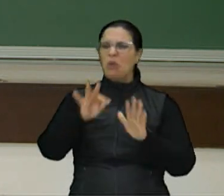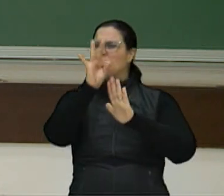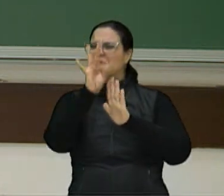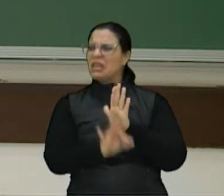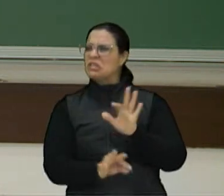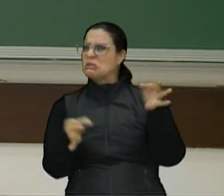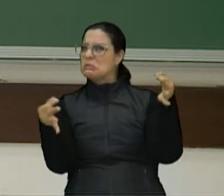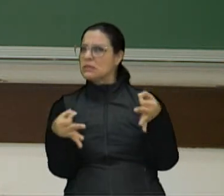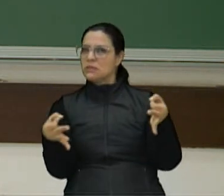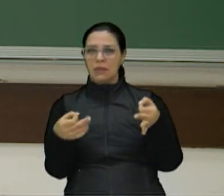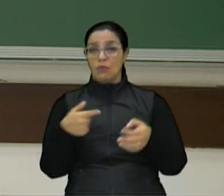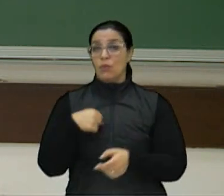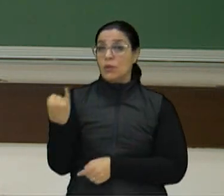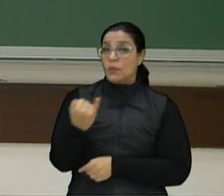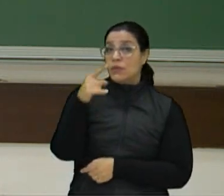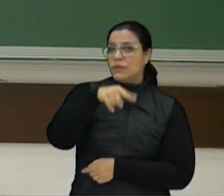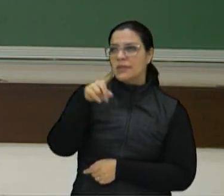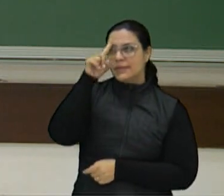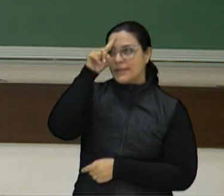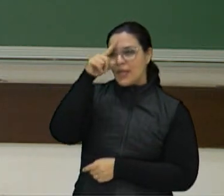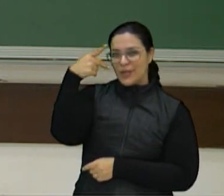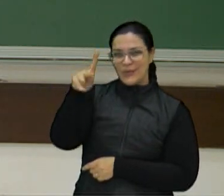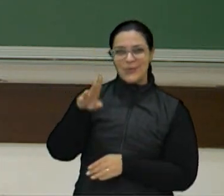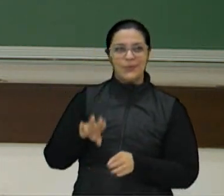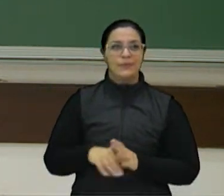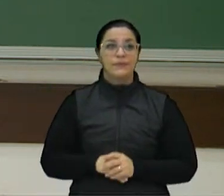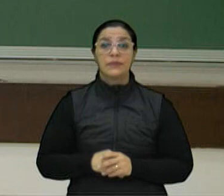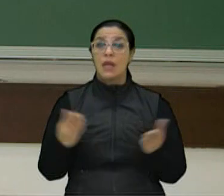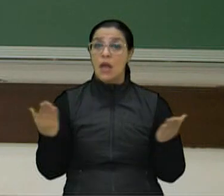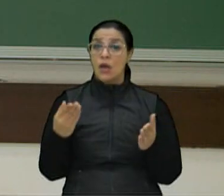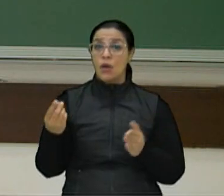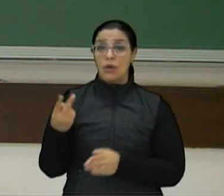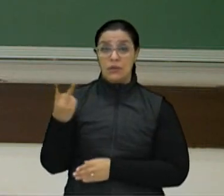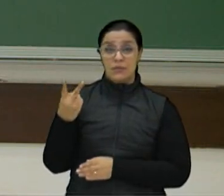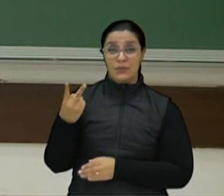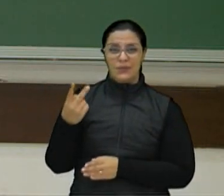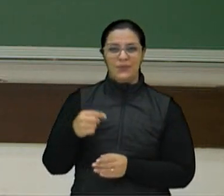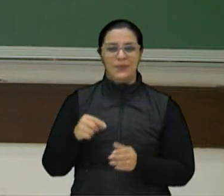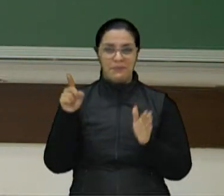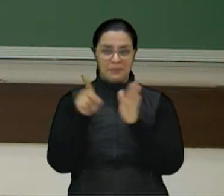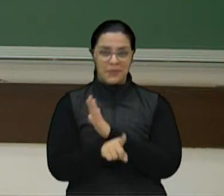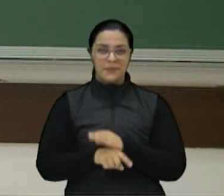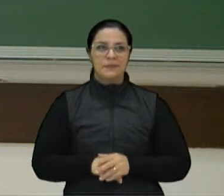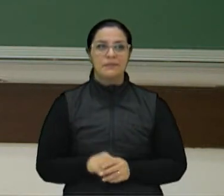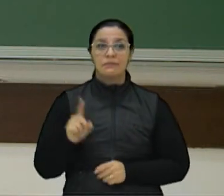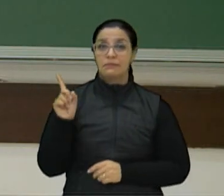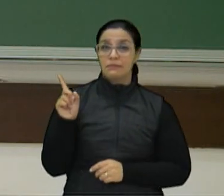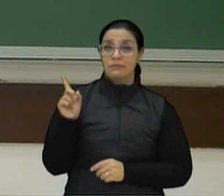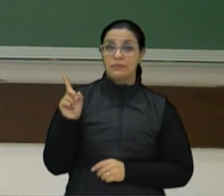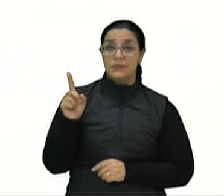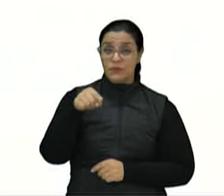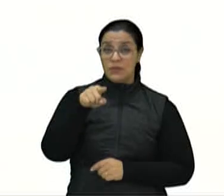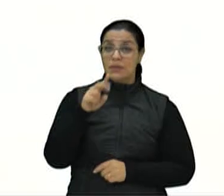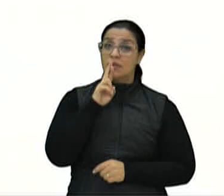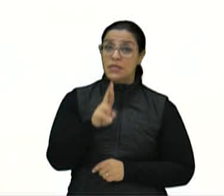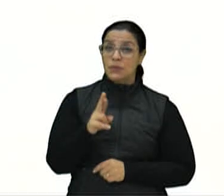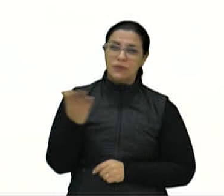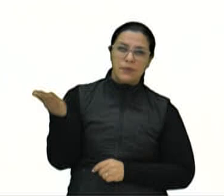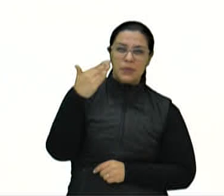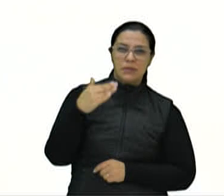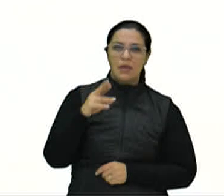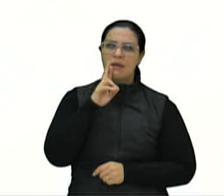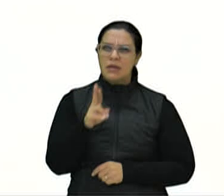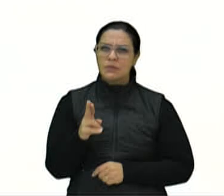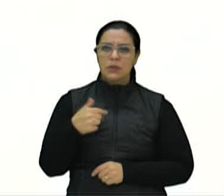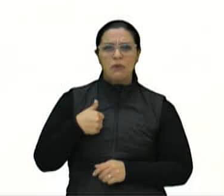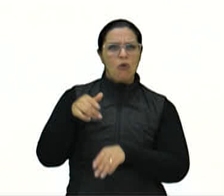texto definido. O importante são as ideias. Olha este quiz. Com você. Vamos lá.